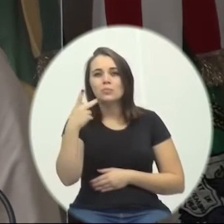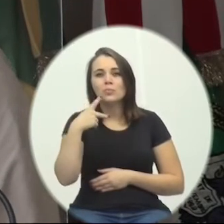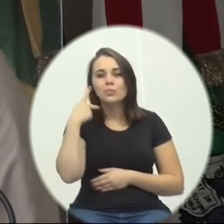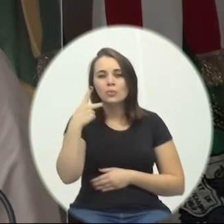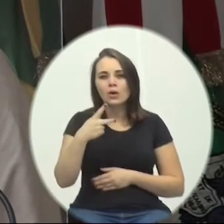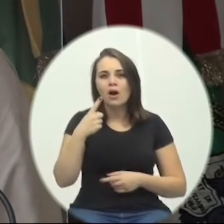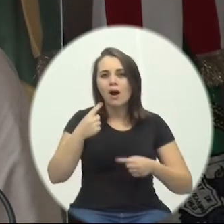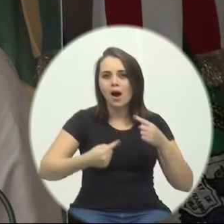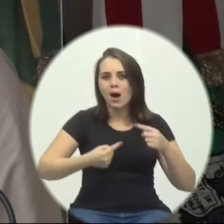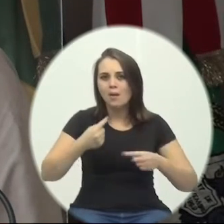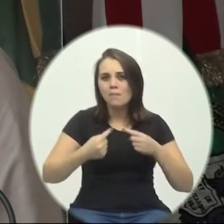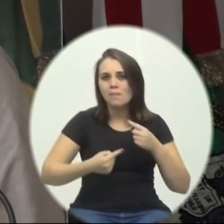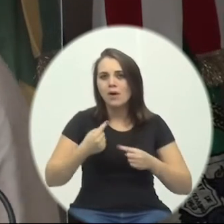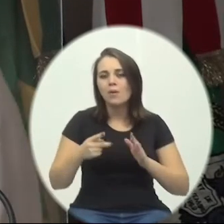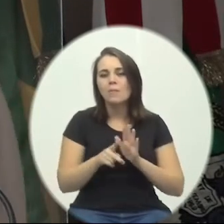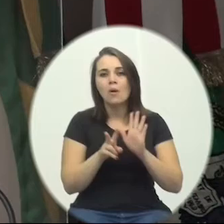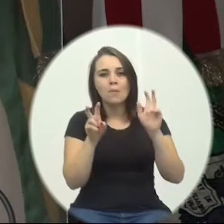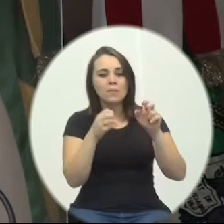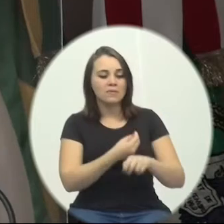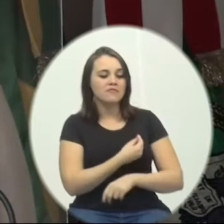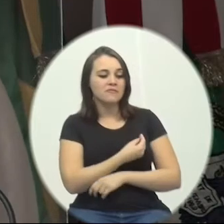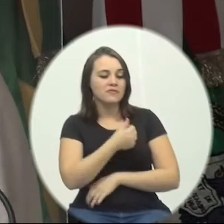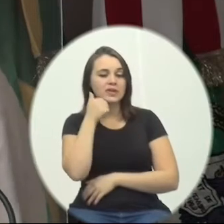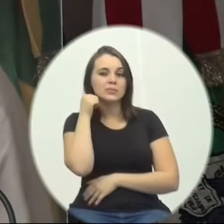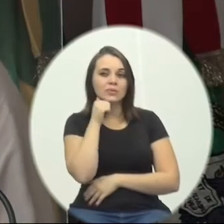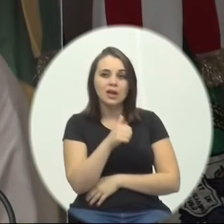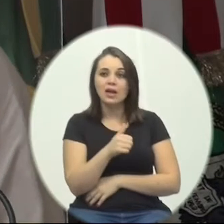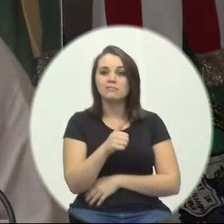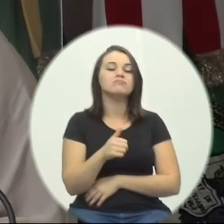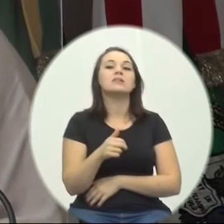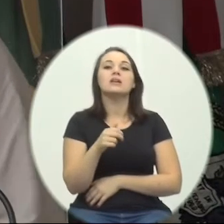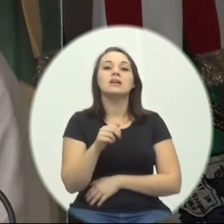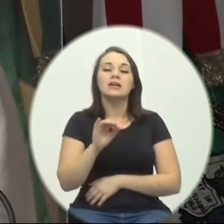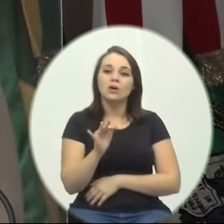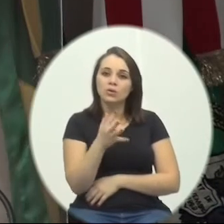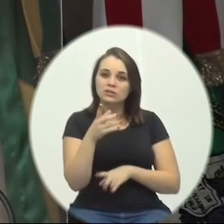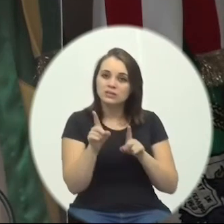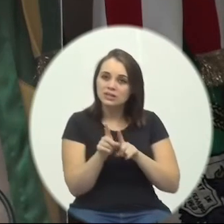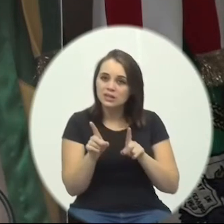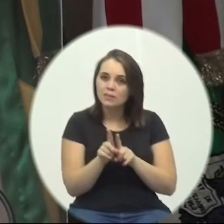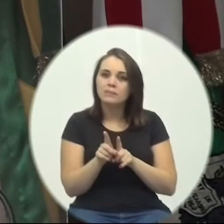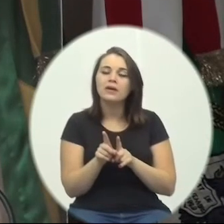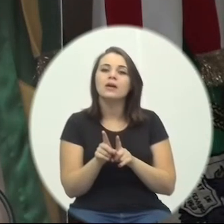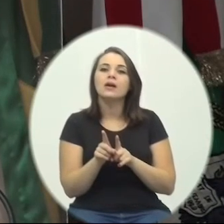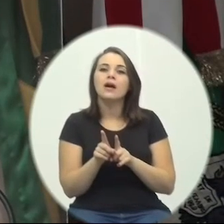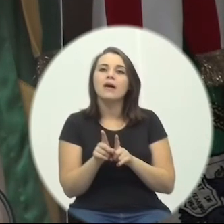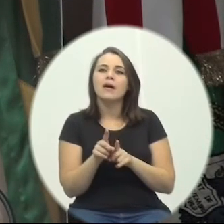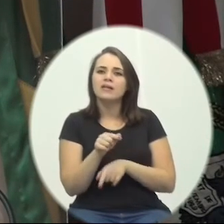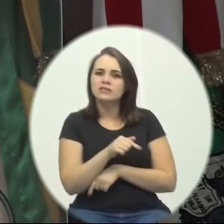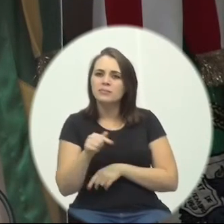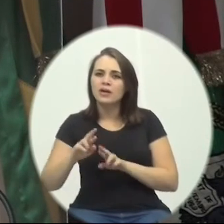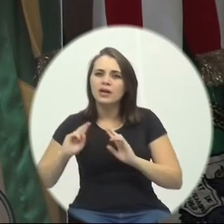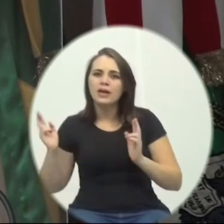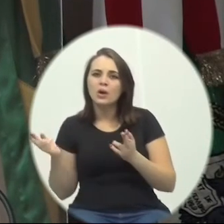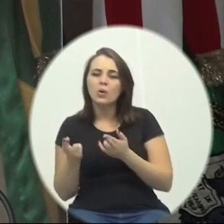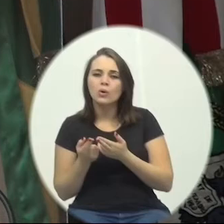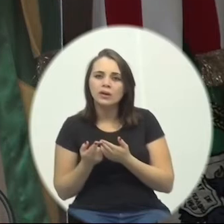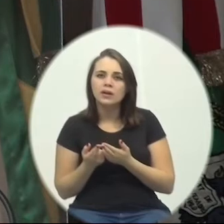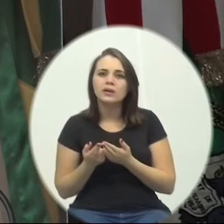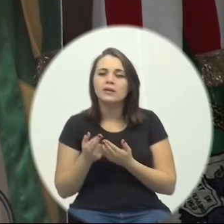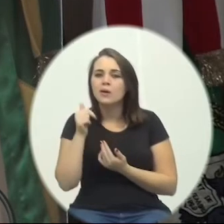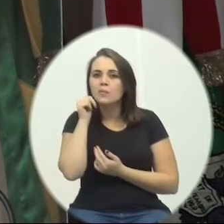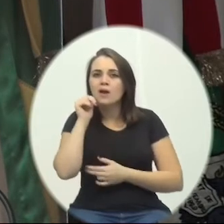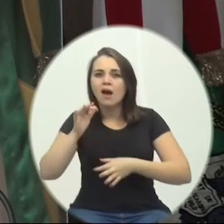são pertinentes à vida das mulheres. Do mesmo modo, na mesma semana, reuni com a desembargadora, a senhora Salete